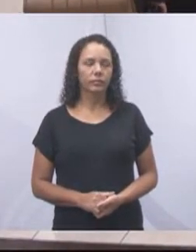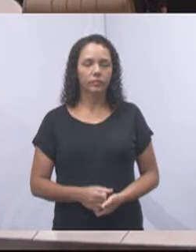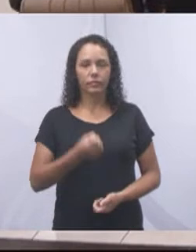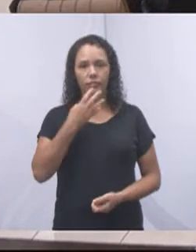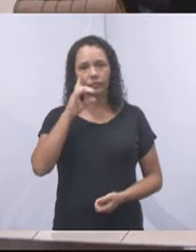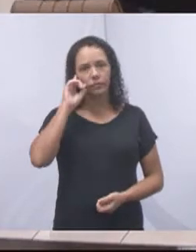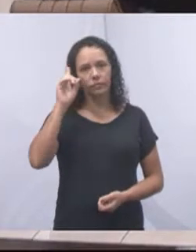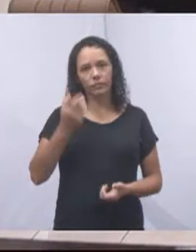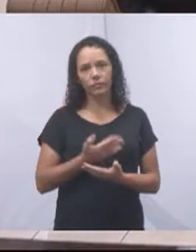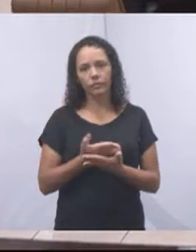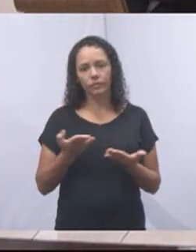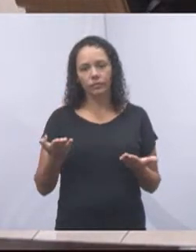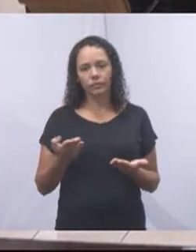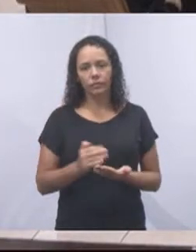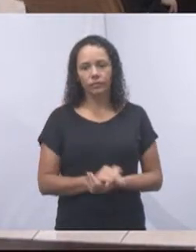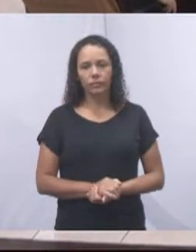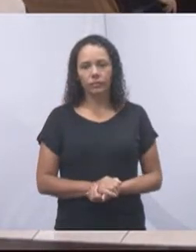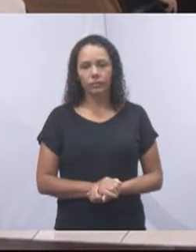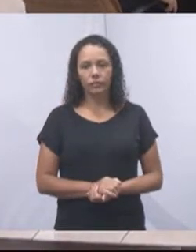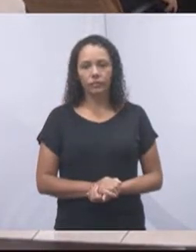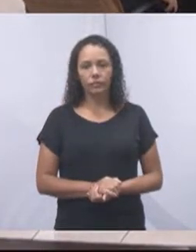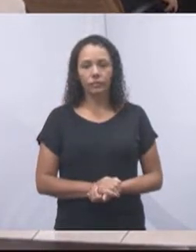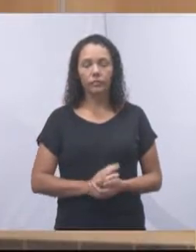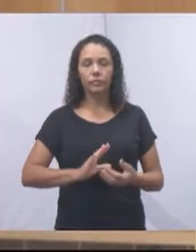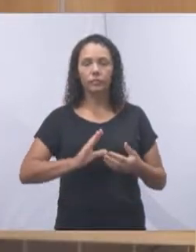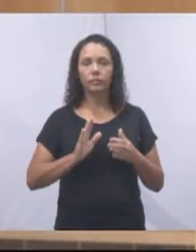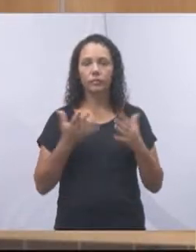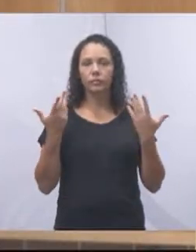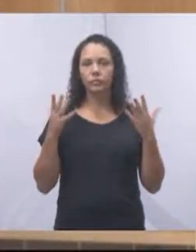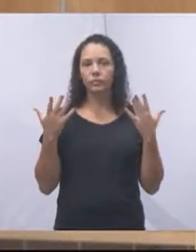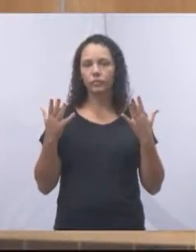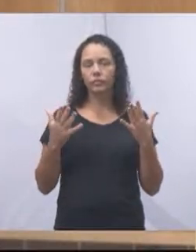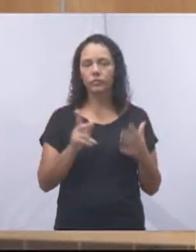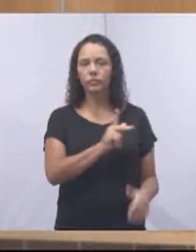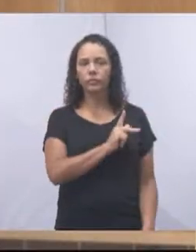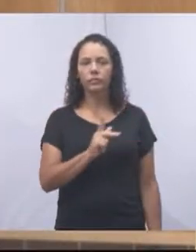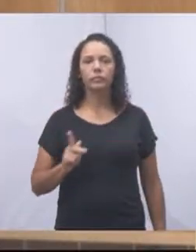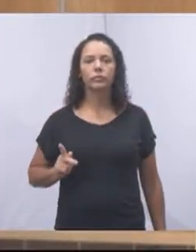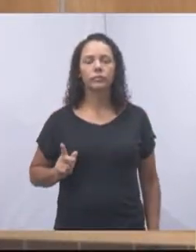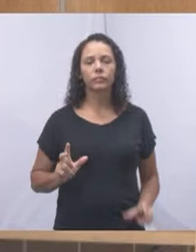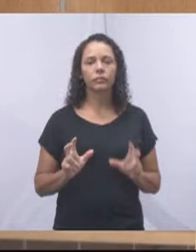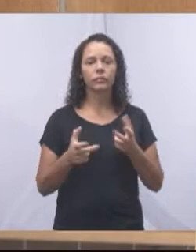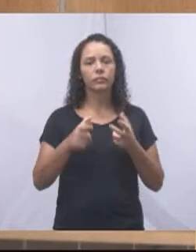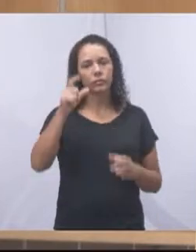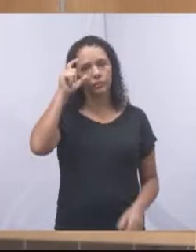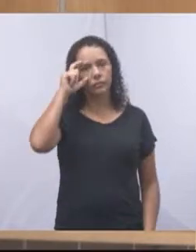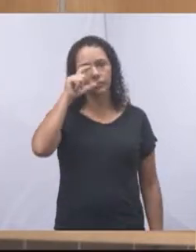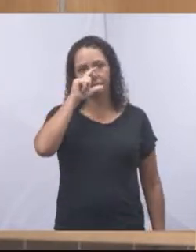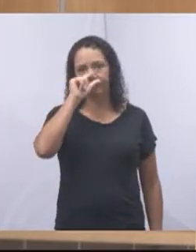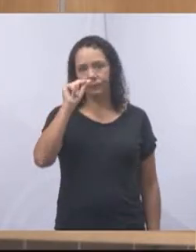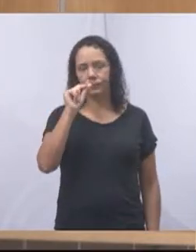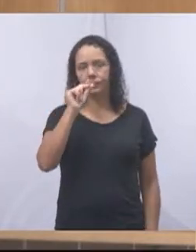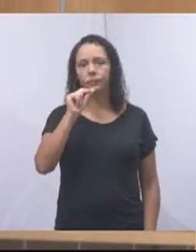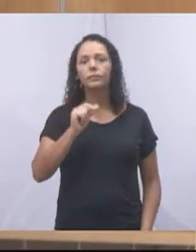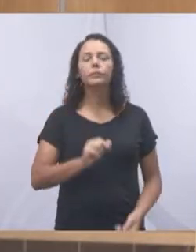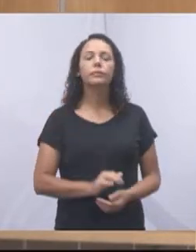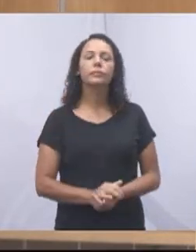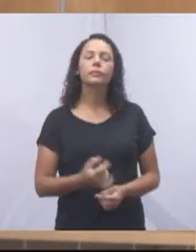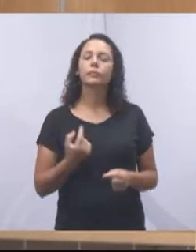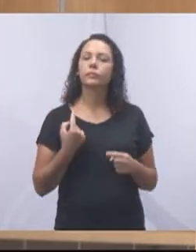Bom dia a todos. Gostaria de dar os parabéns para o presidente da Câmara Municipal, Abner Rosa, por